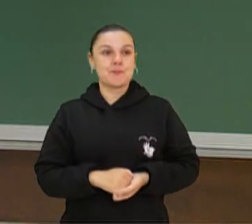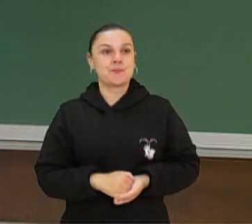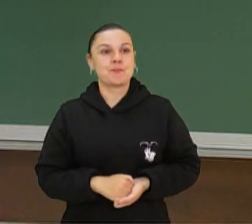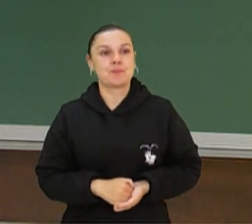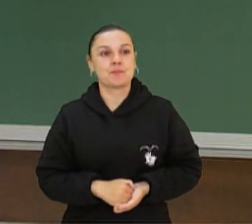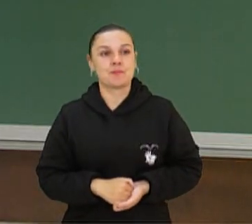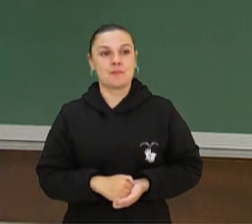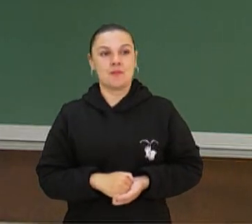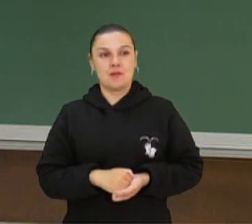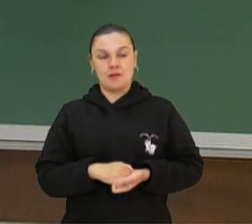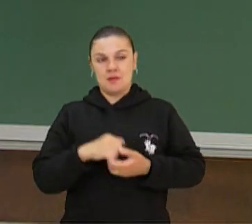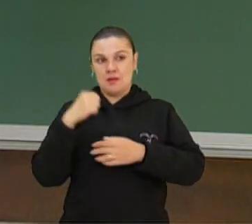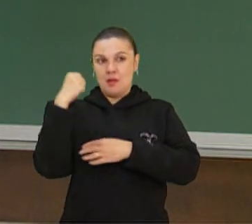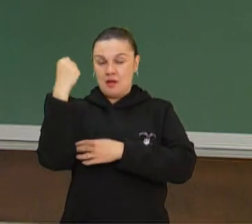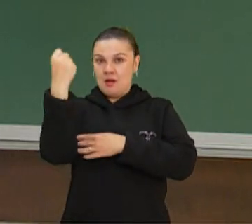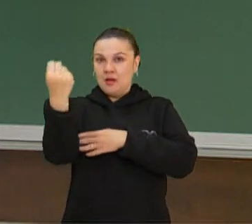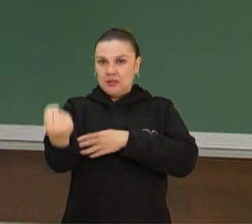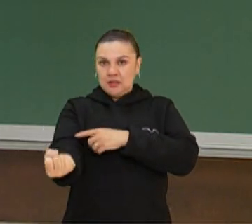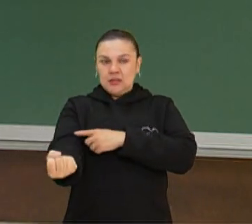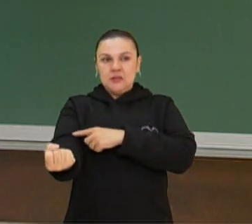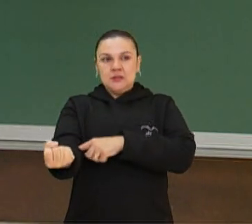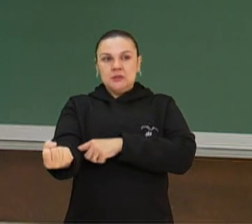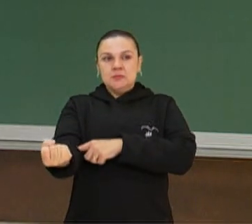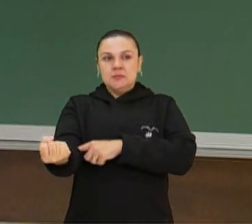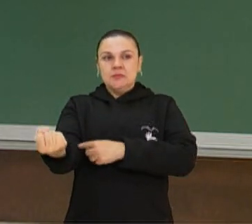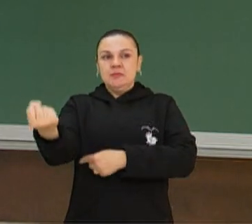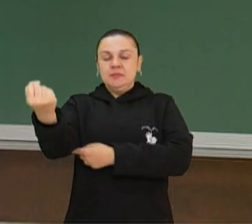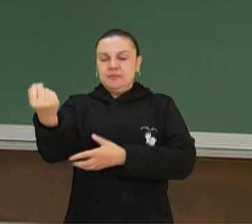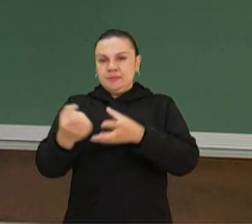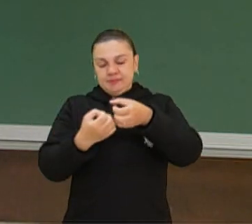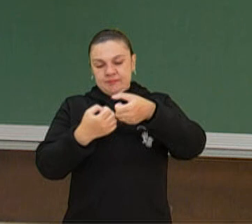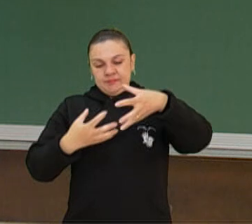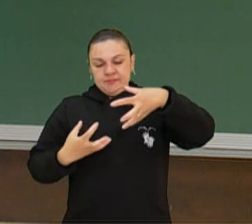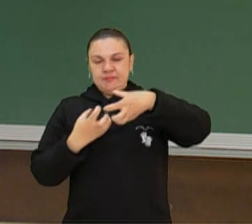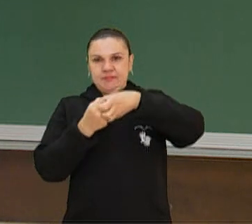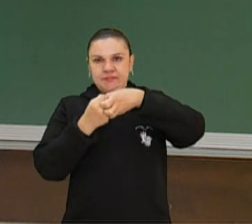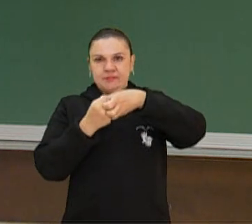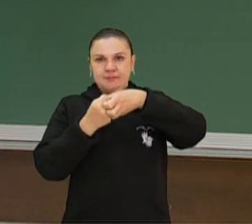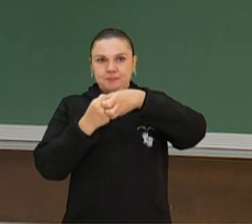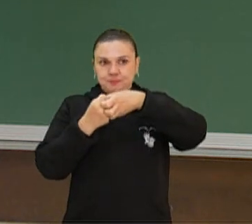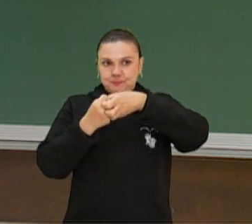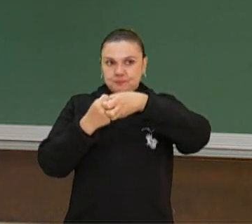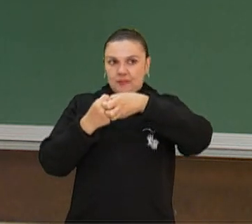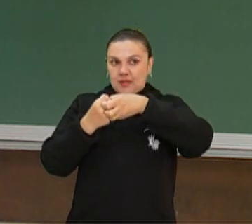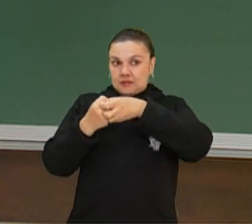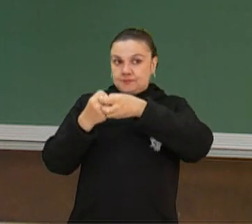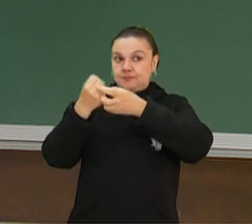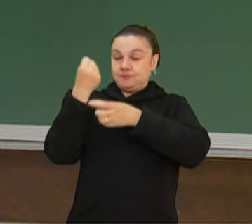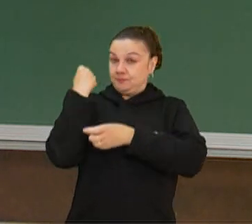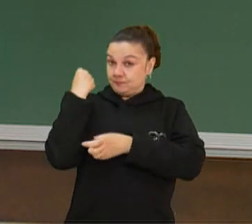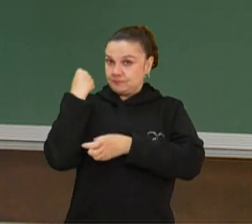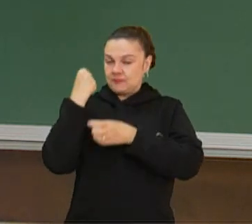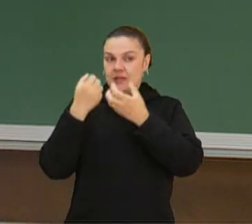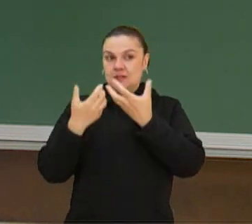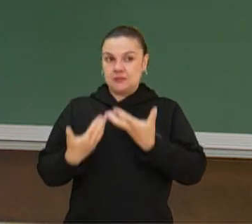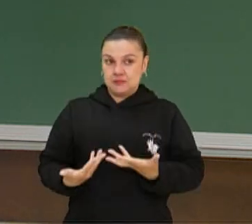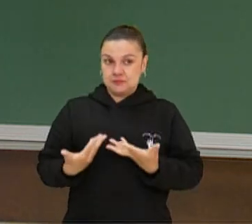só, extensão do bíceps, tríceps contrai aqui, ó. Flexão do bíceps,